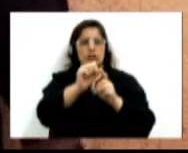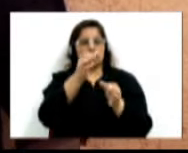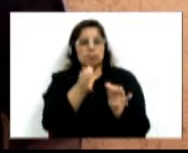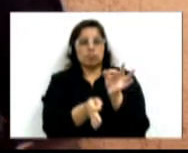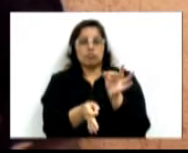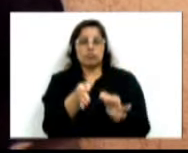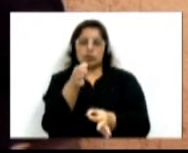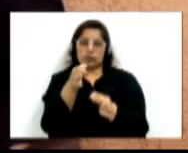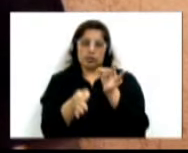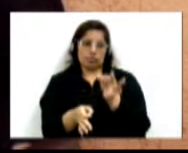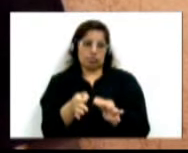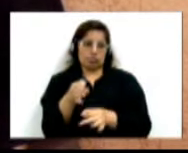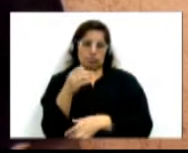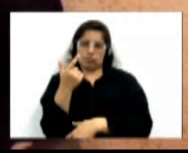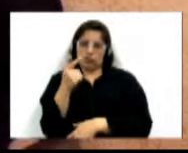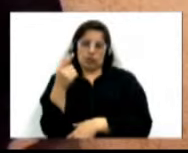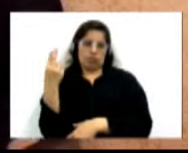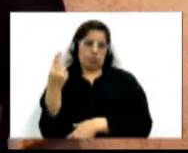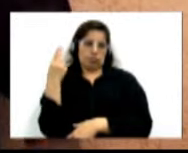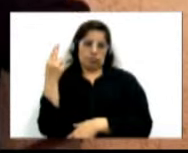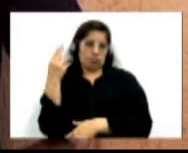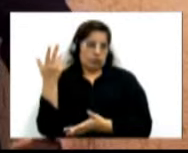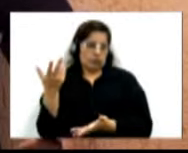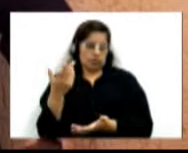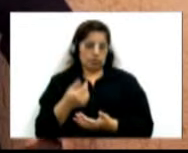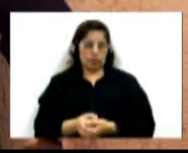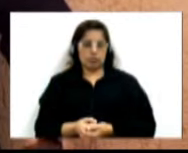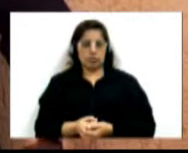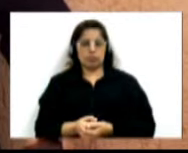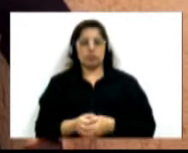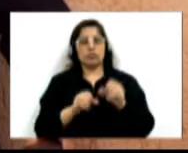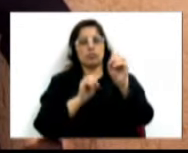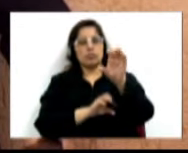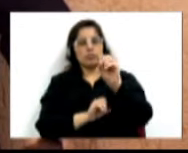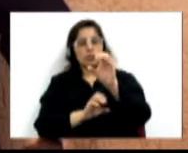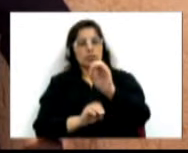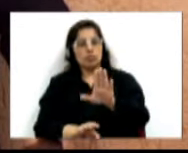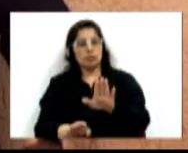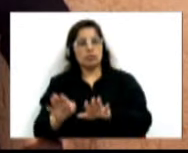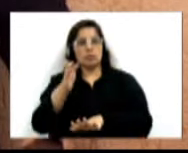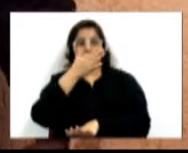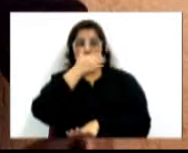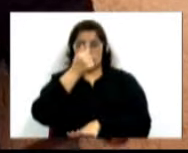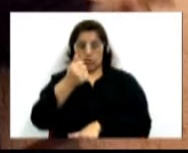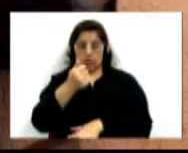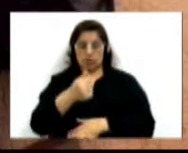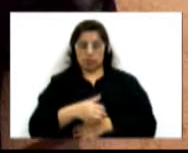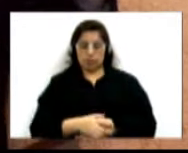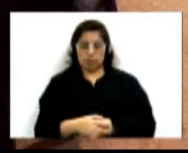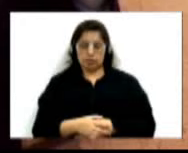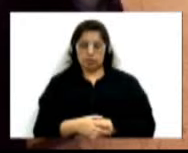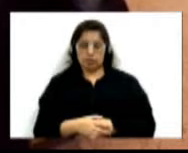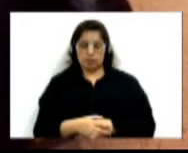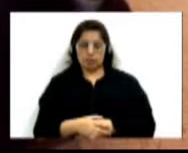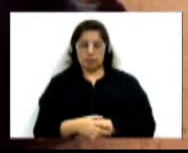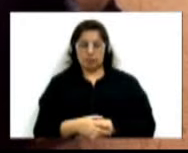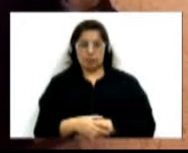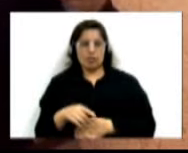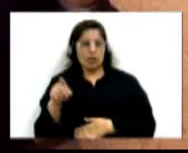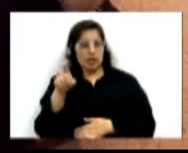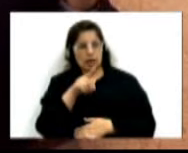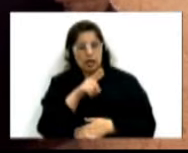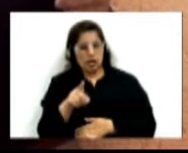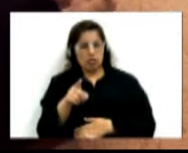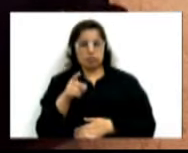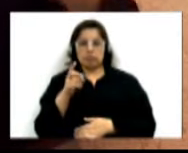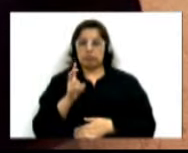fazer. Educação de qualidade, que desenvolva o senso crítico do cidadão para a cidadania, e não essa lavagem cerebral que